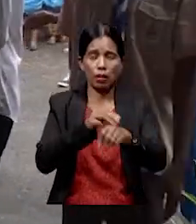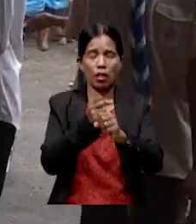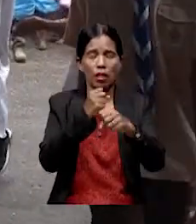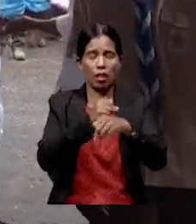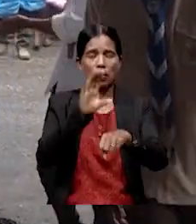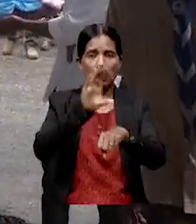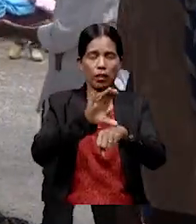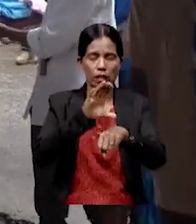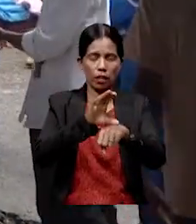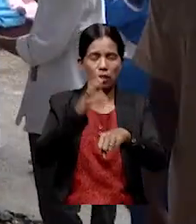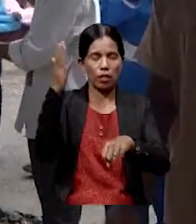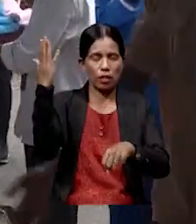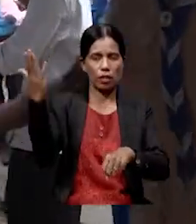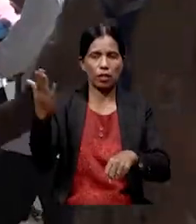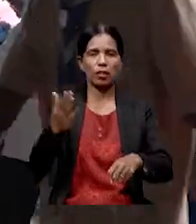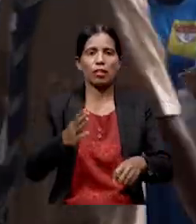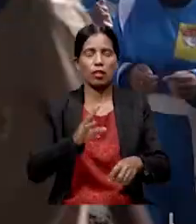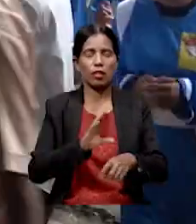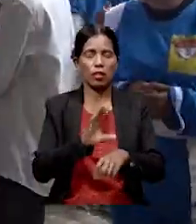de Jesus.